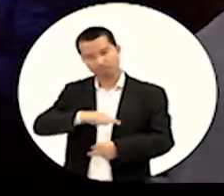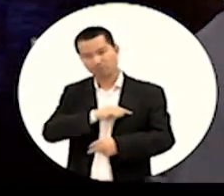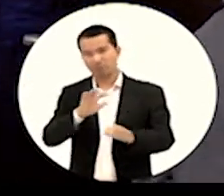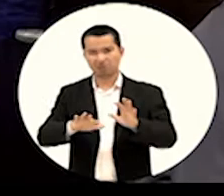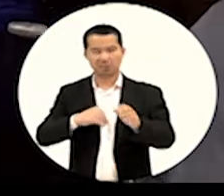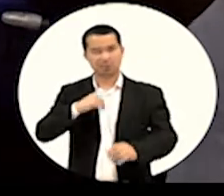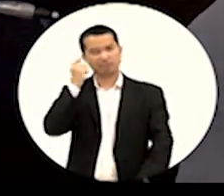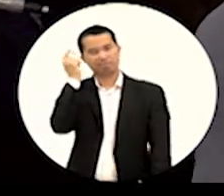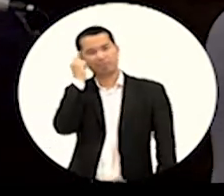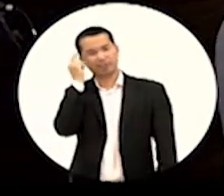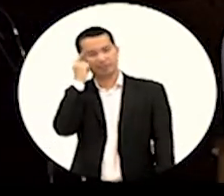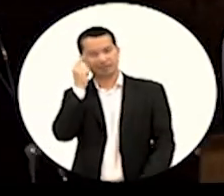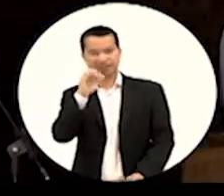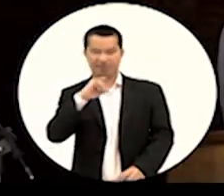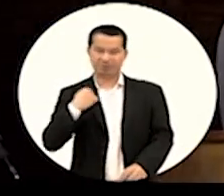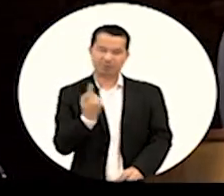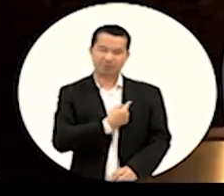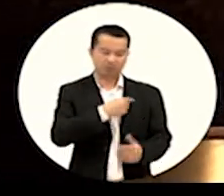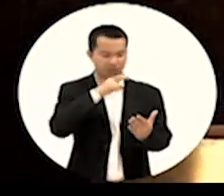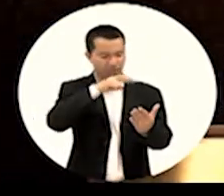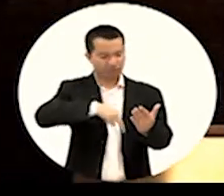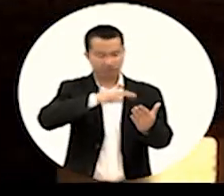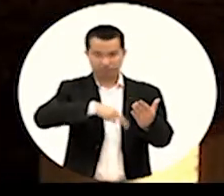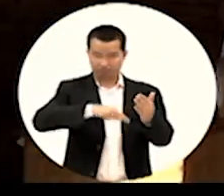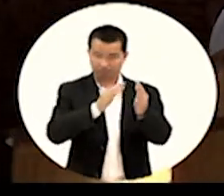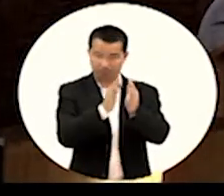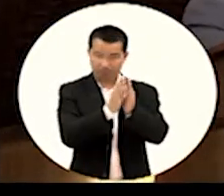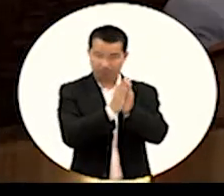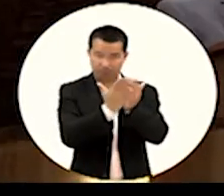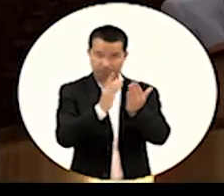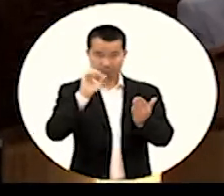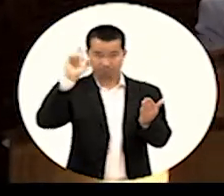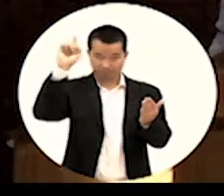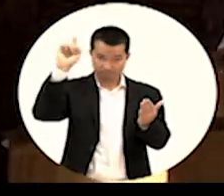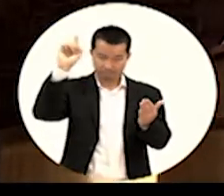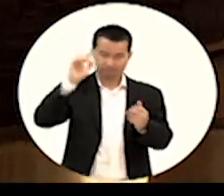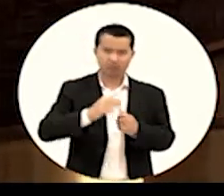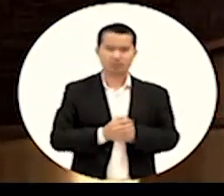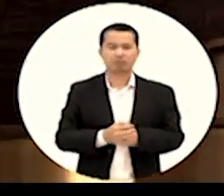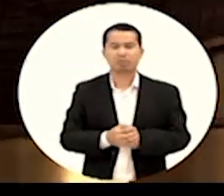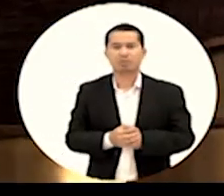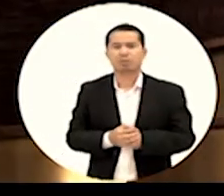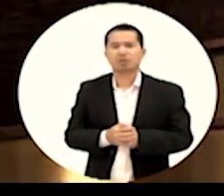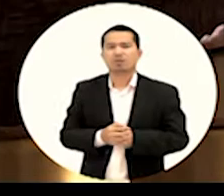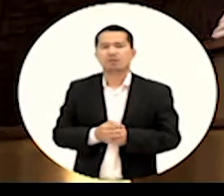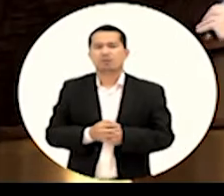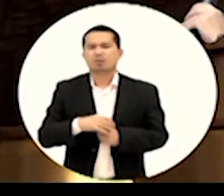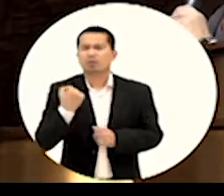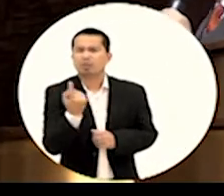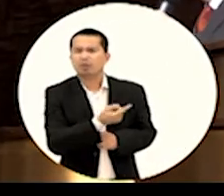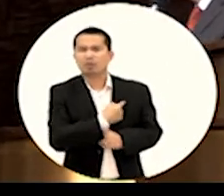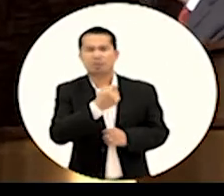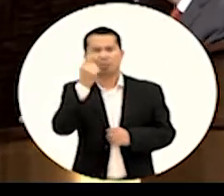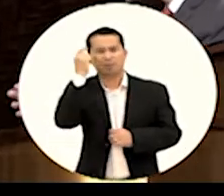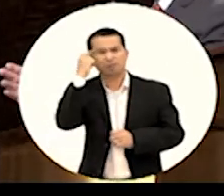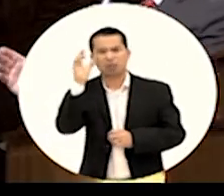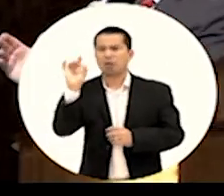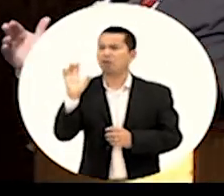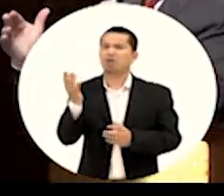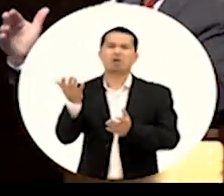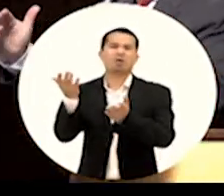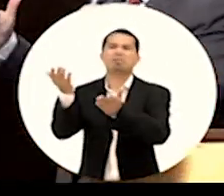às vezes, ou desculpa que vem na nossa mente quando a gente se depara com um texto como esse, é que não